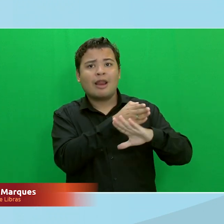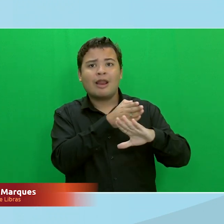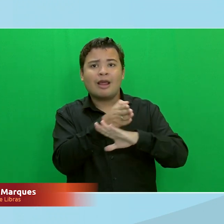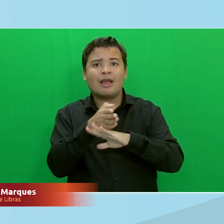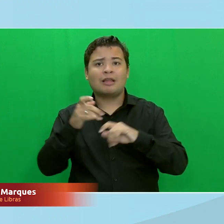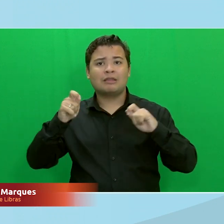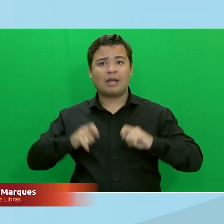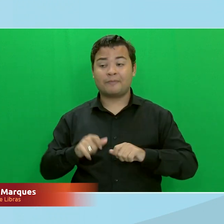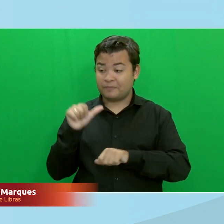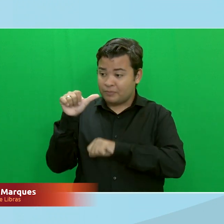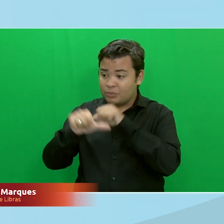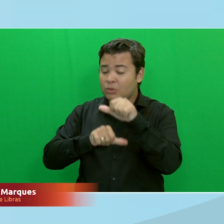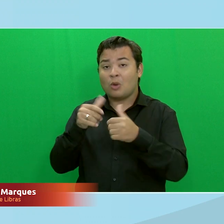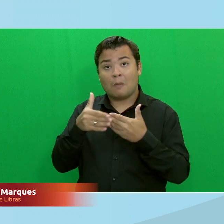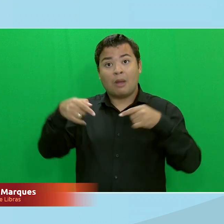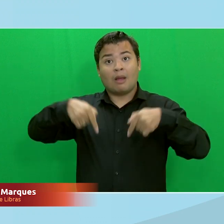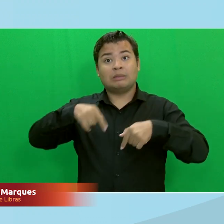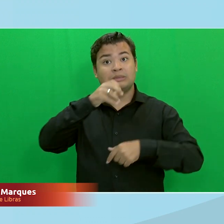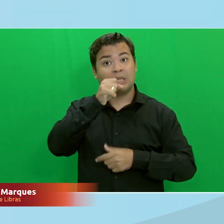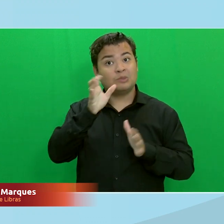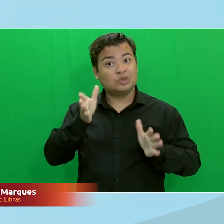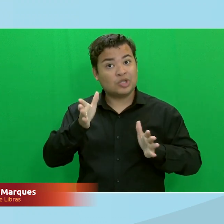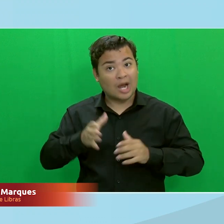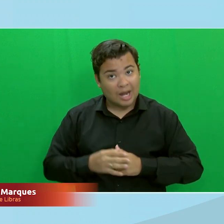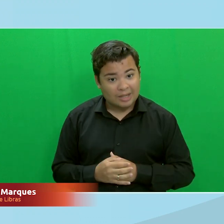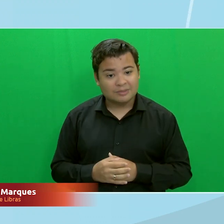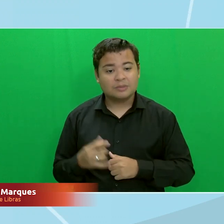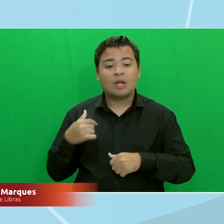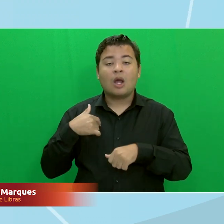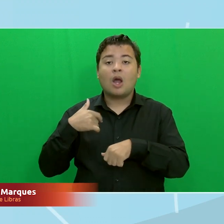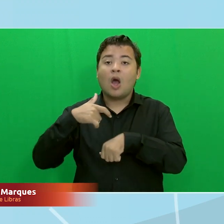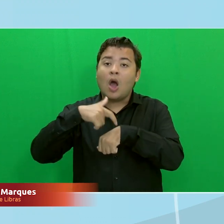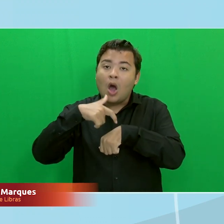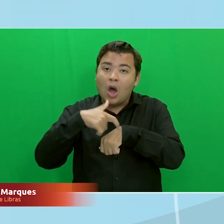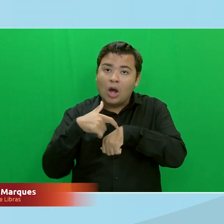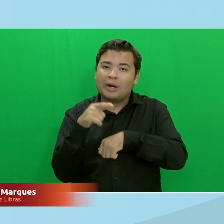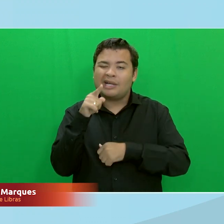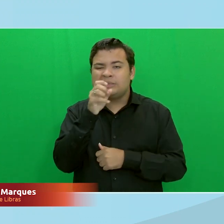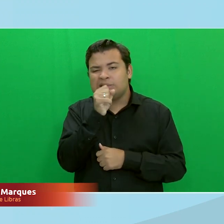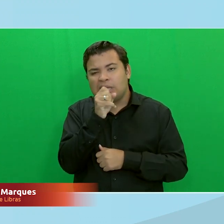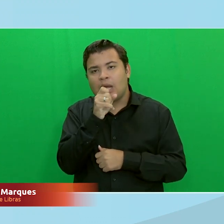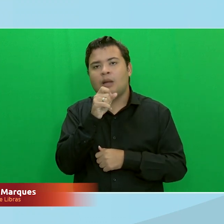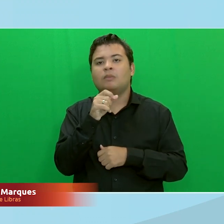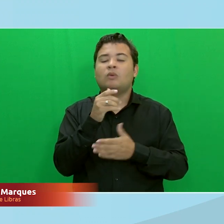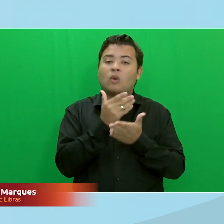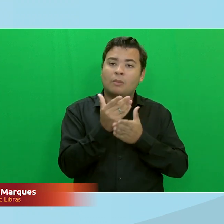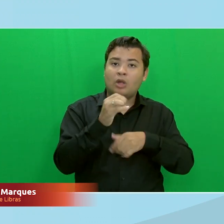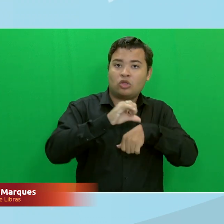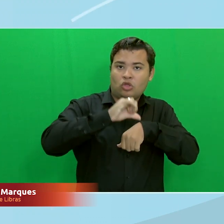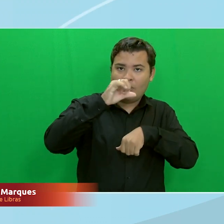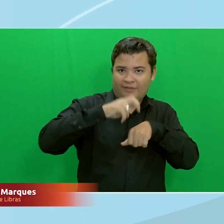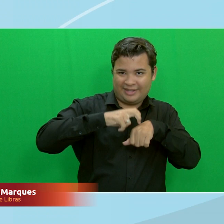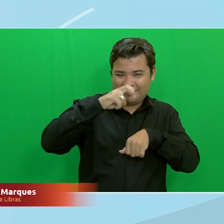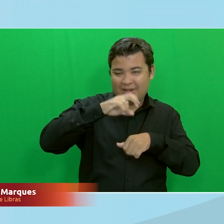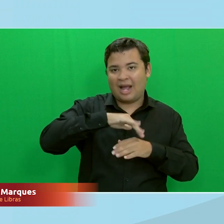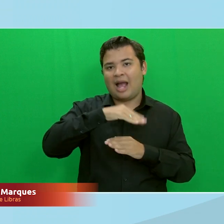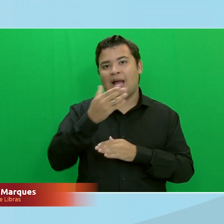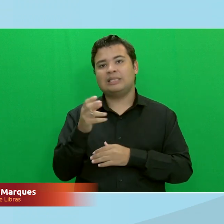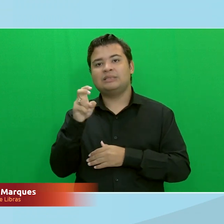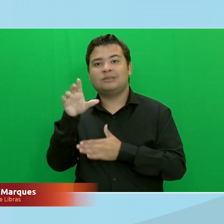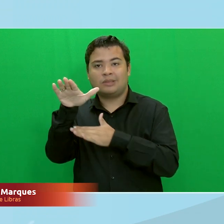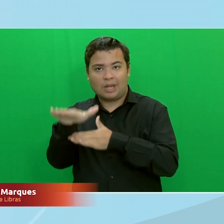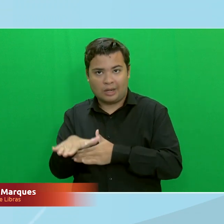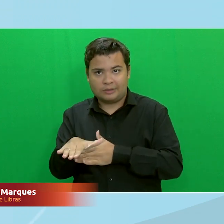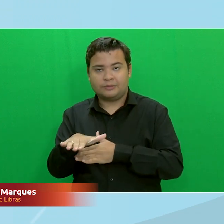A mudança já começa nesse sábado, viu? O horário de funcionamento no sábado é das 9 da manhã às 5 horas da